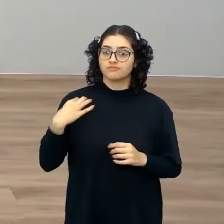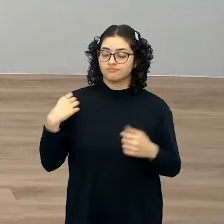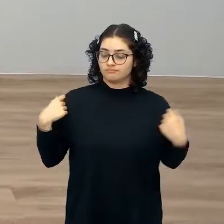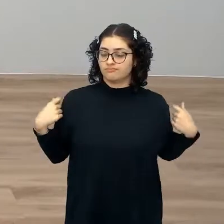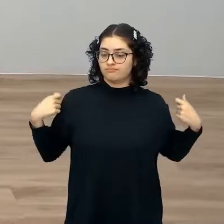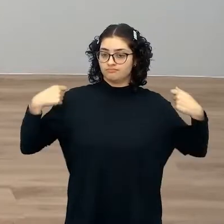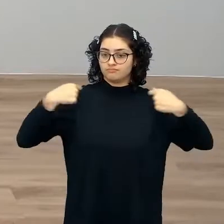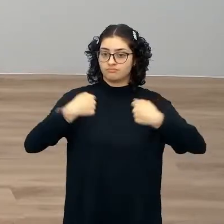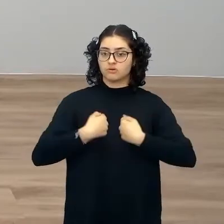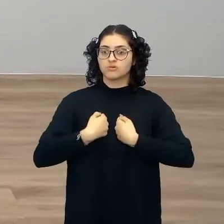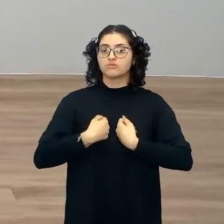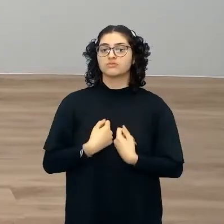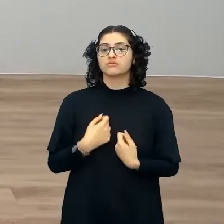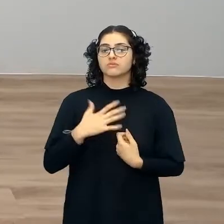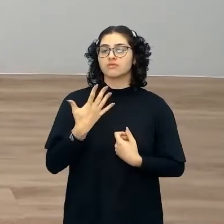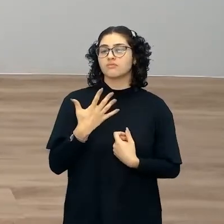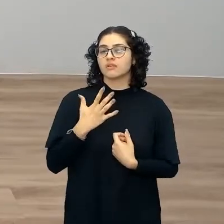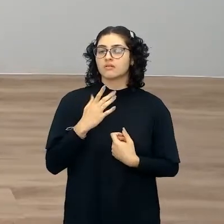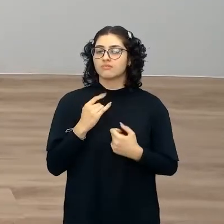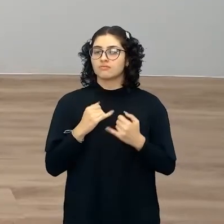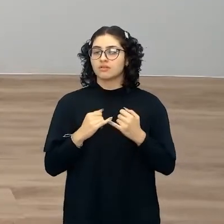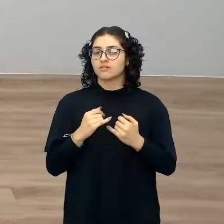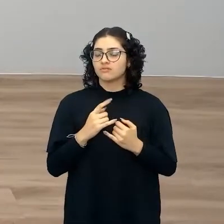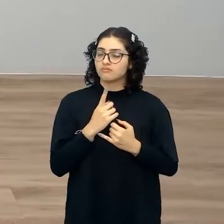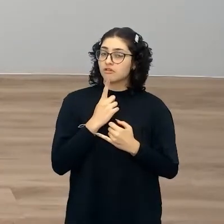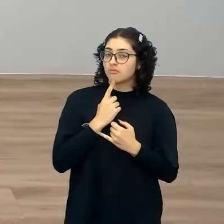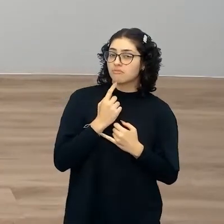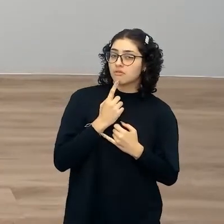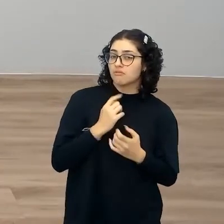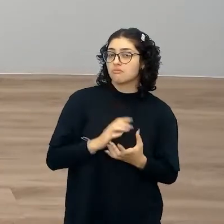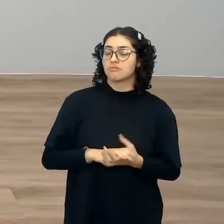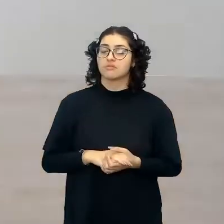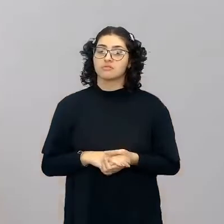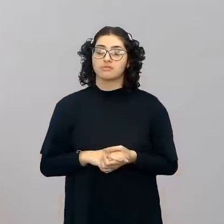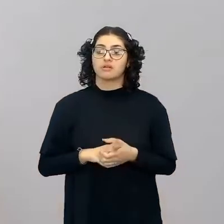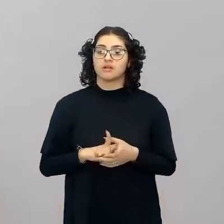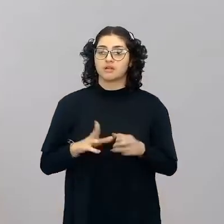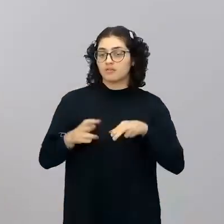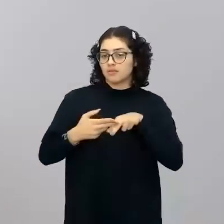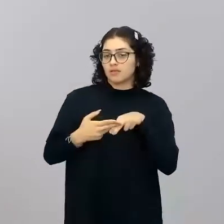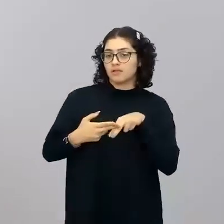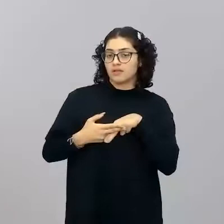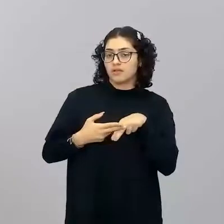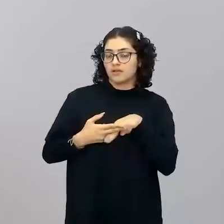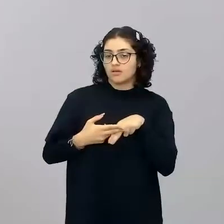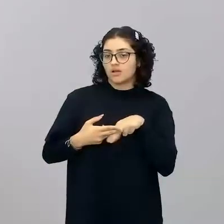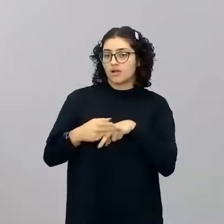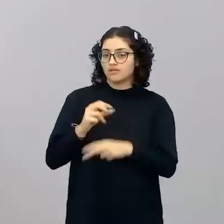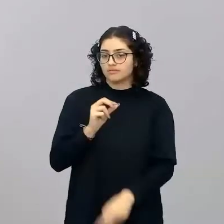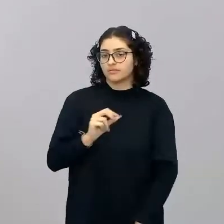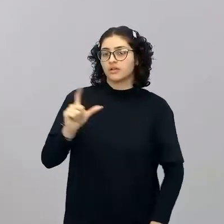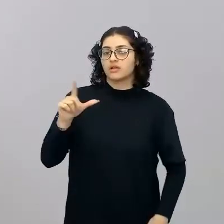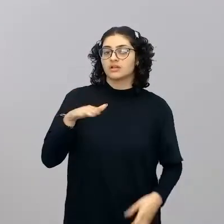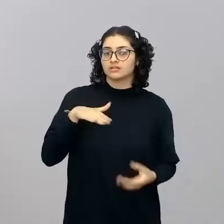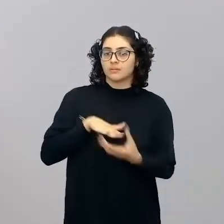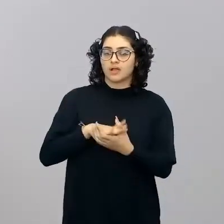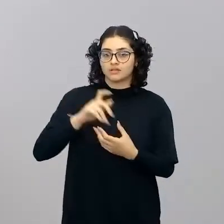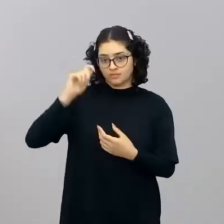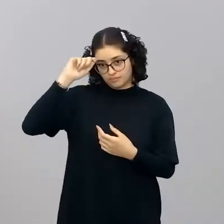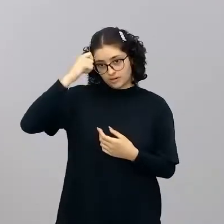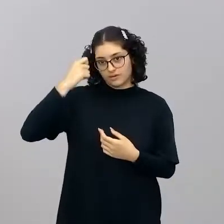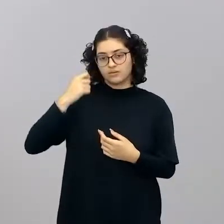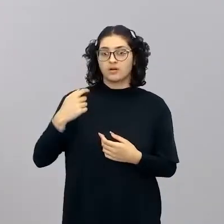blusa meio vermelha, e uma calça jeans azul e um sapato preto.